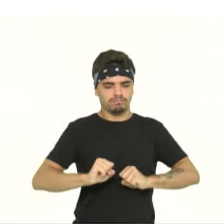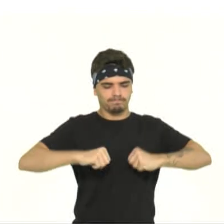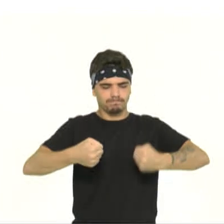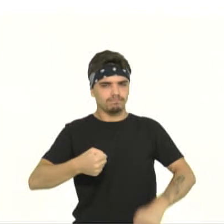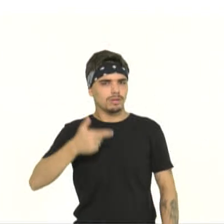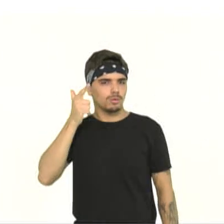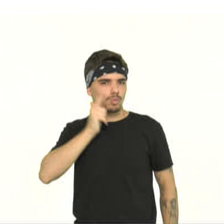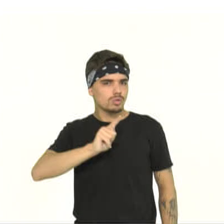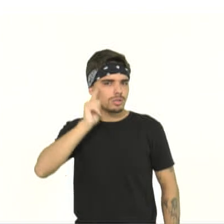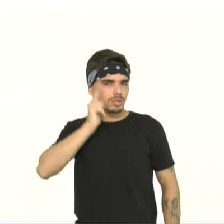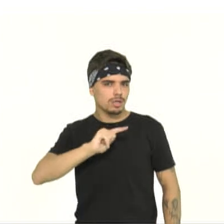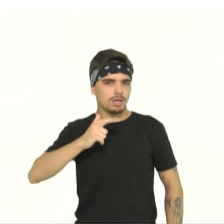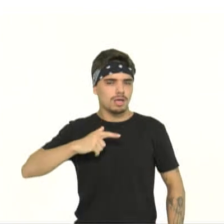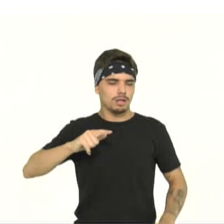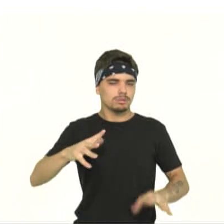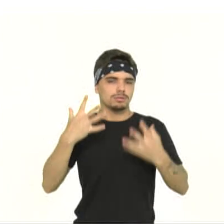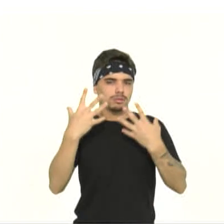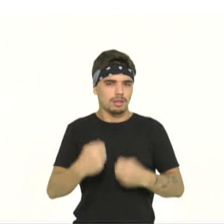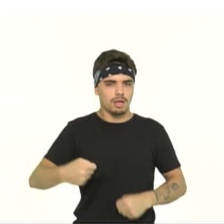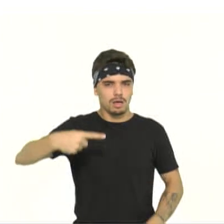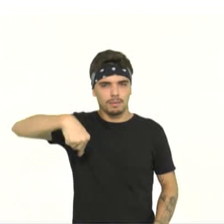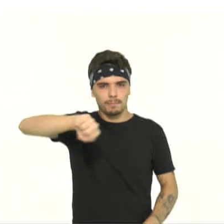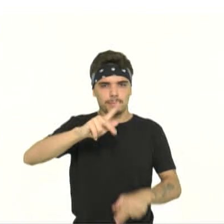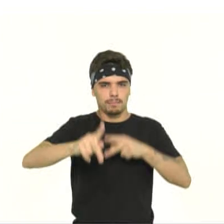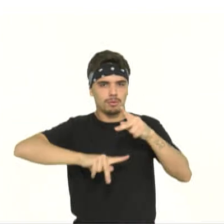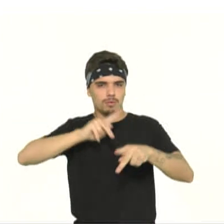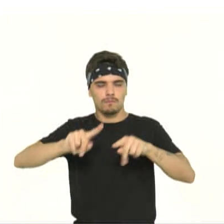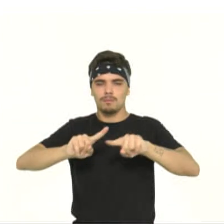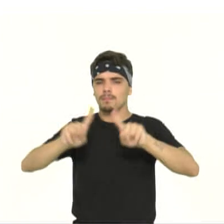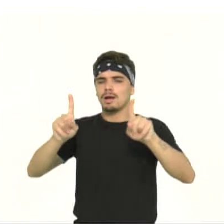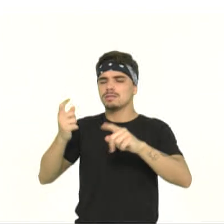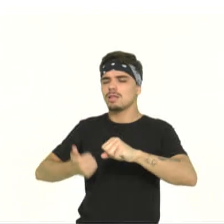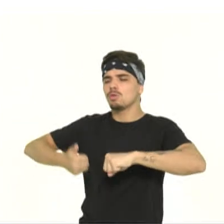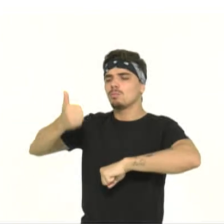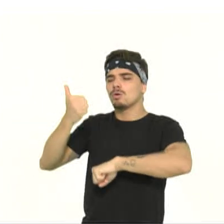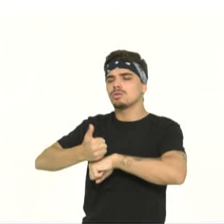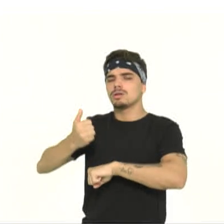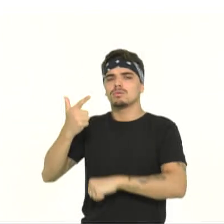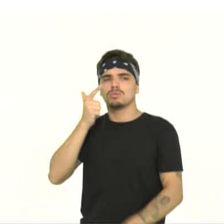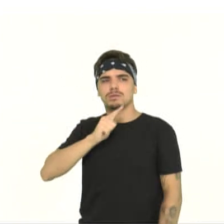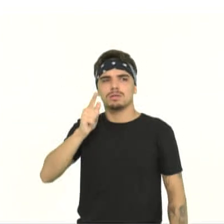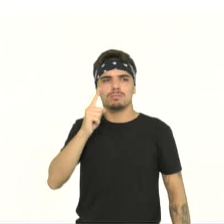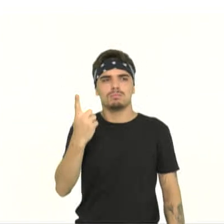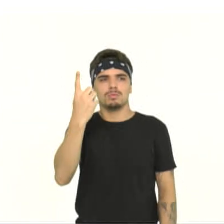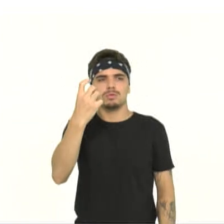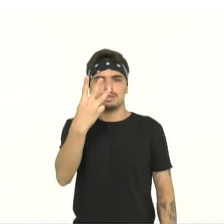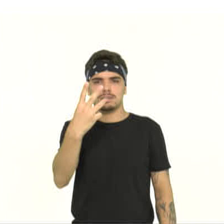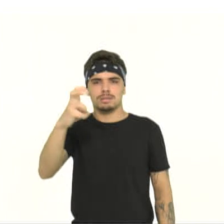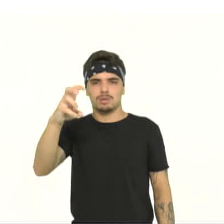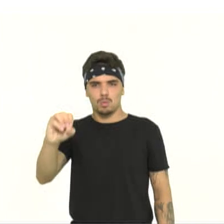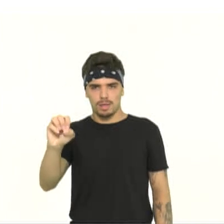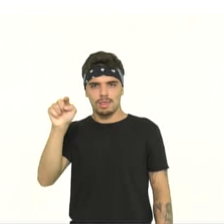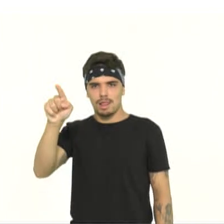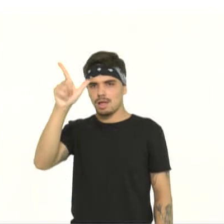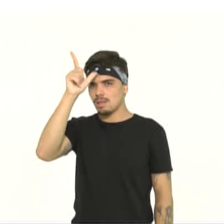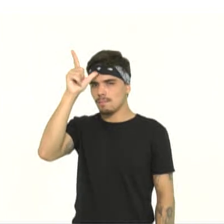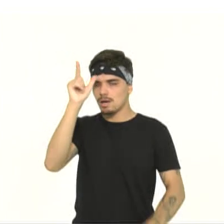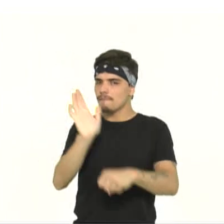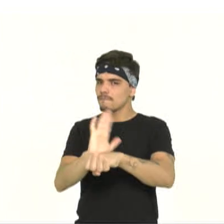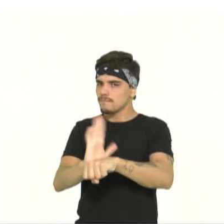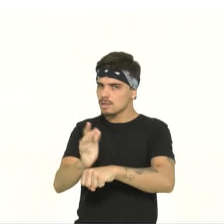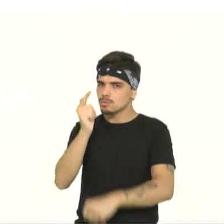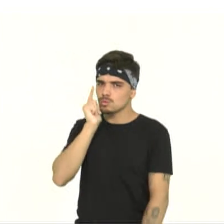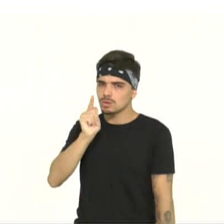povo alemão. Enquanto esteve no poder, foram produzidos 1.350 filmes na Alemanha. Uma